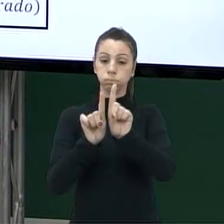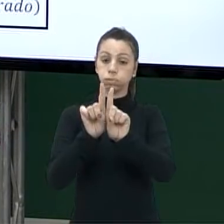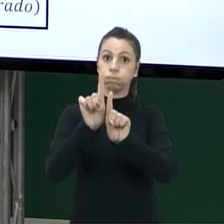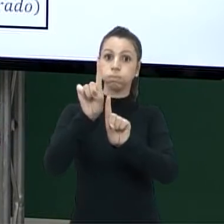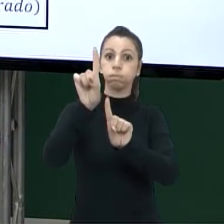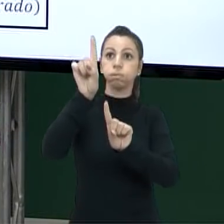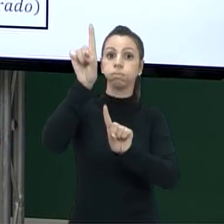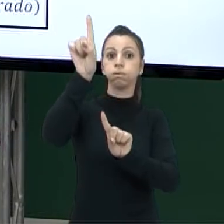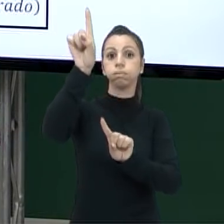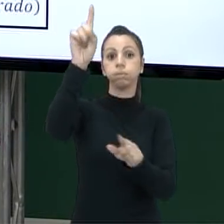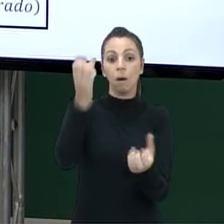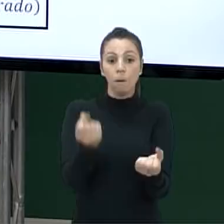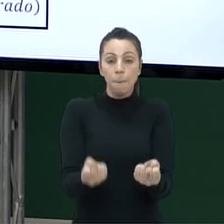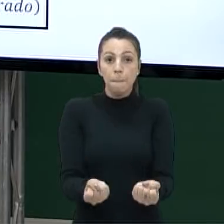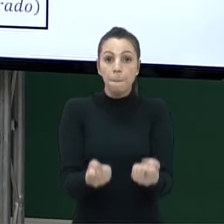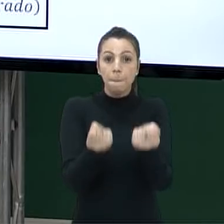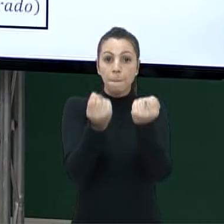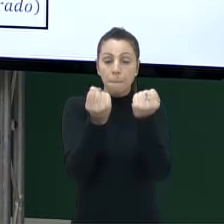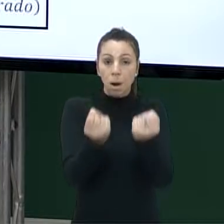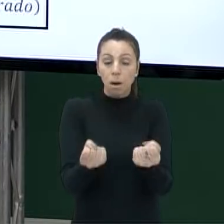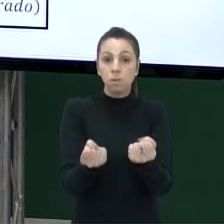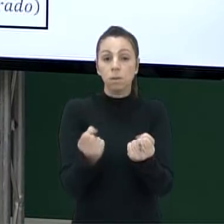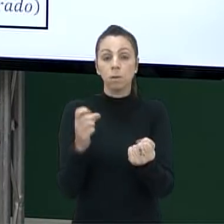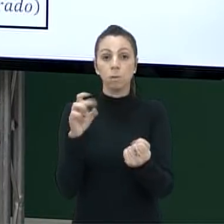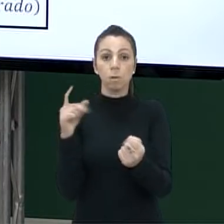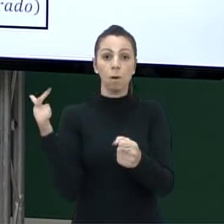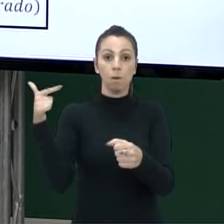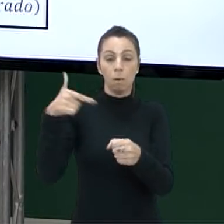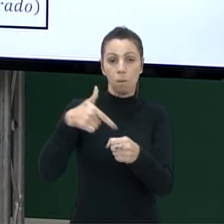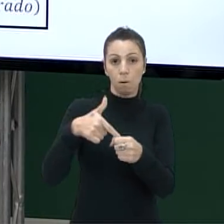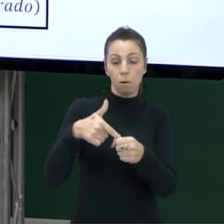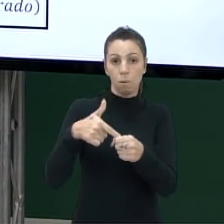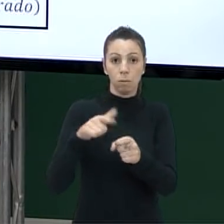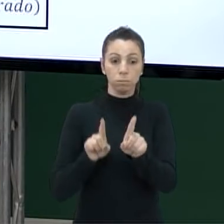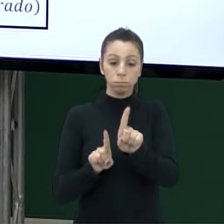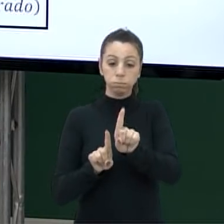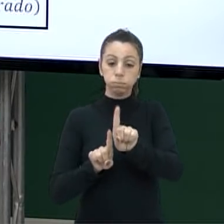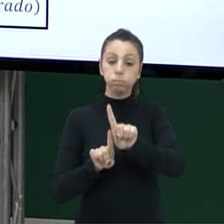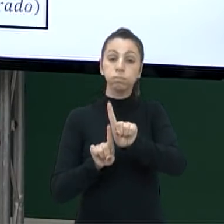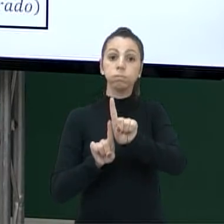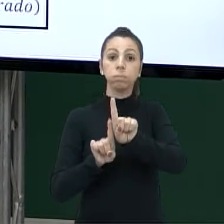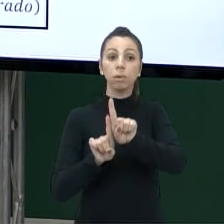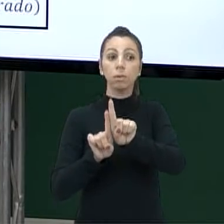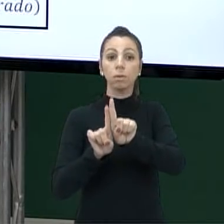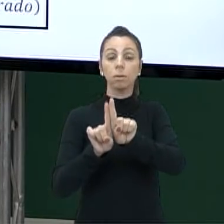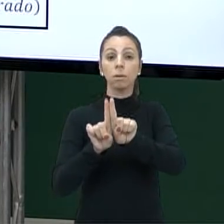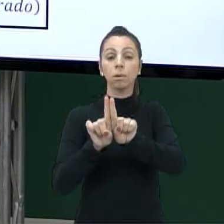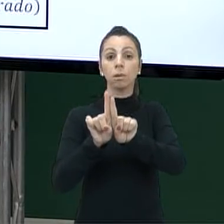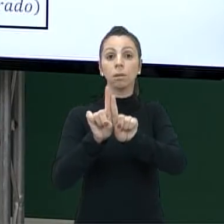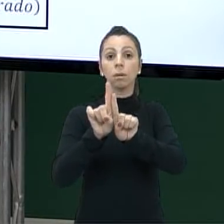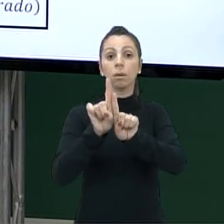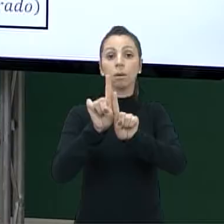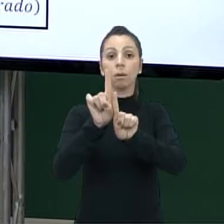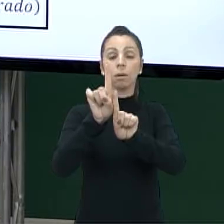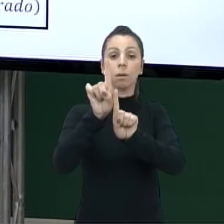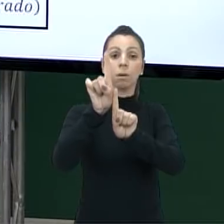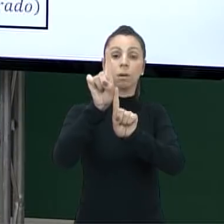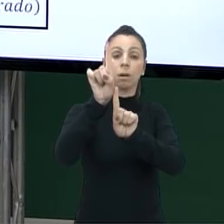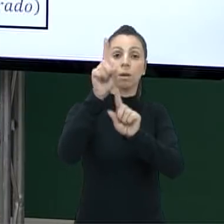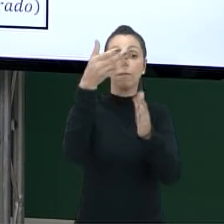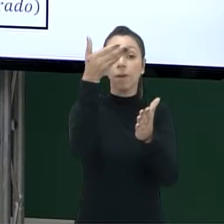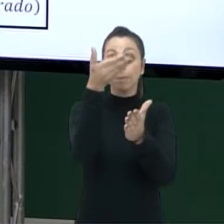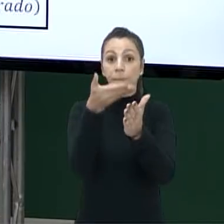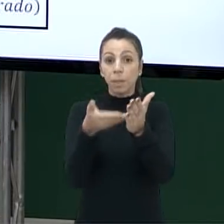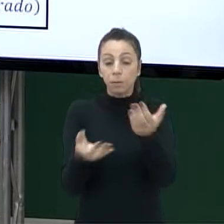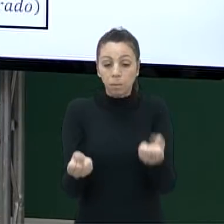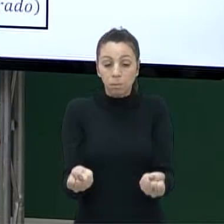massa ela é praticamente toda combustível, e ao longo do seu lançamento, né, ele vai perdendo toda essa massa e